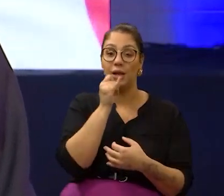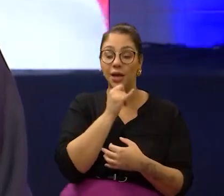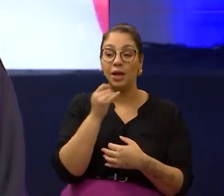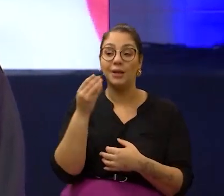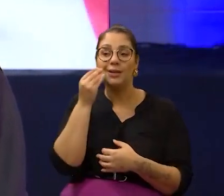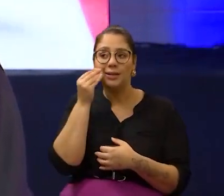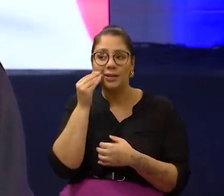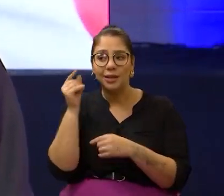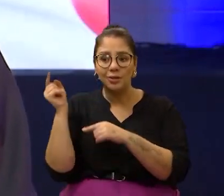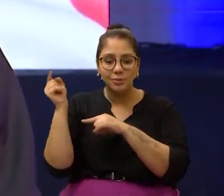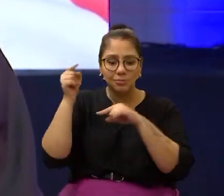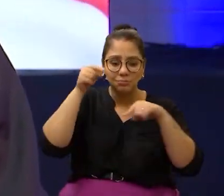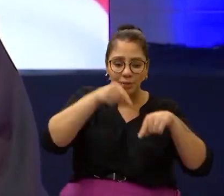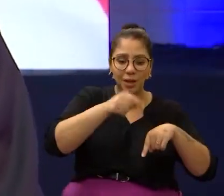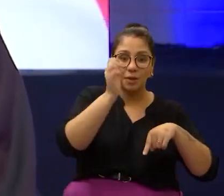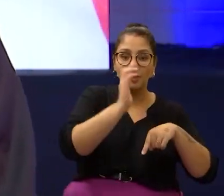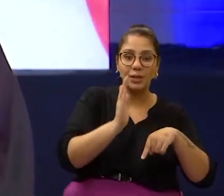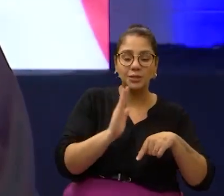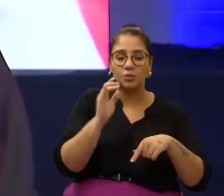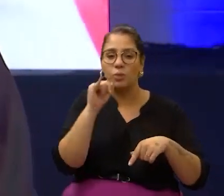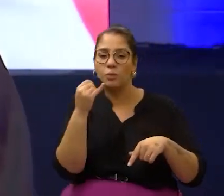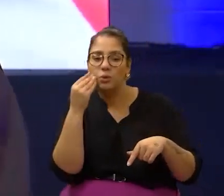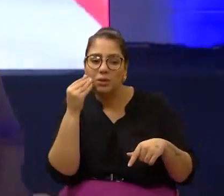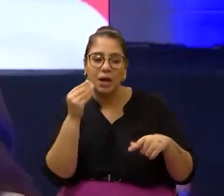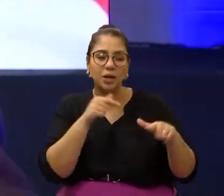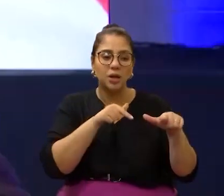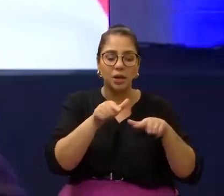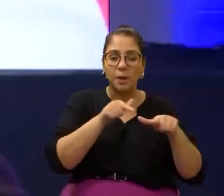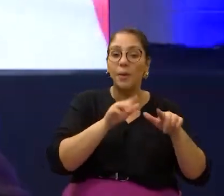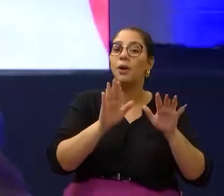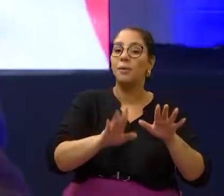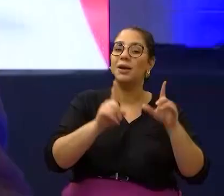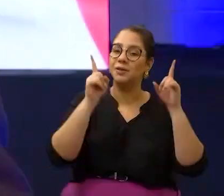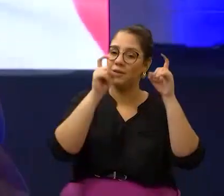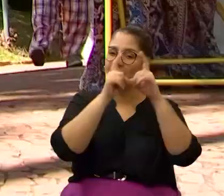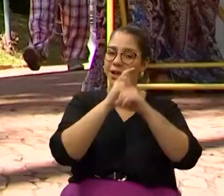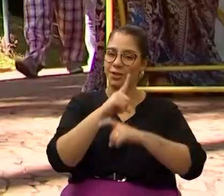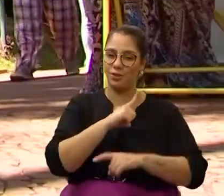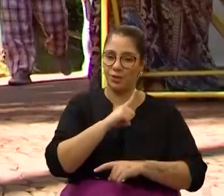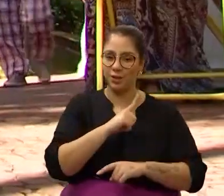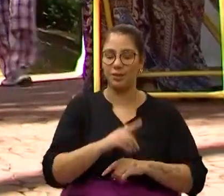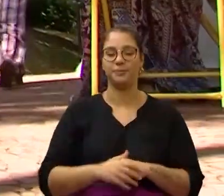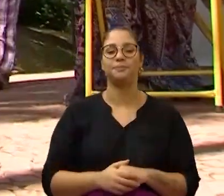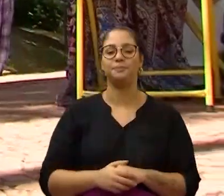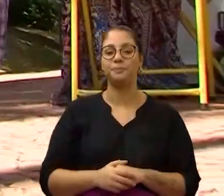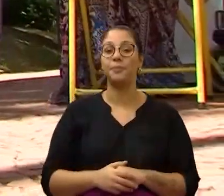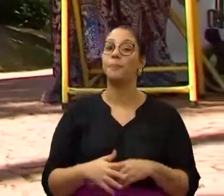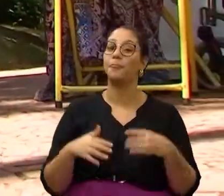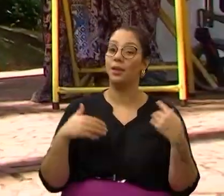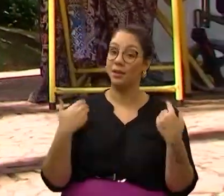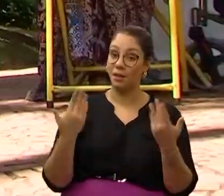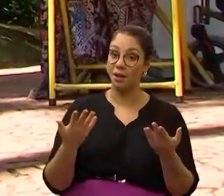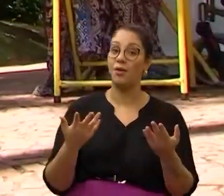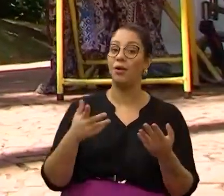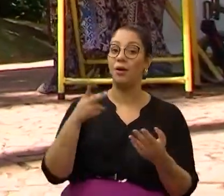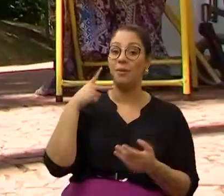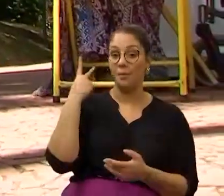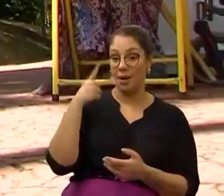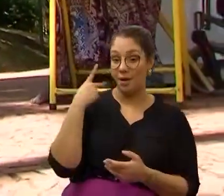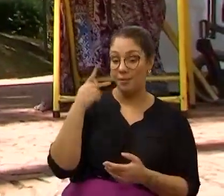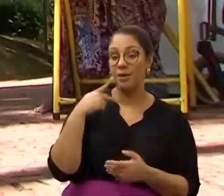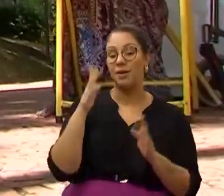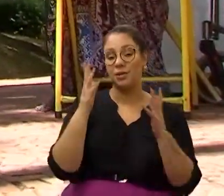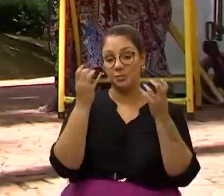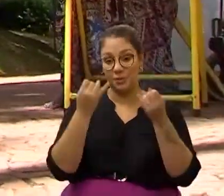em busca de prosperidade, de trabalho, mas que passavam por dificuldades. Para o parlamentar, Campinas é permeada